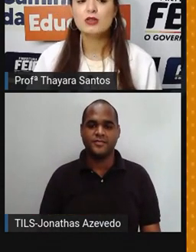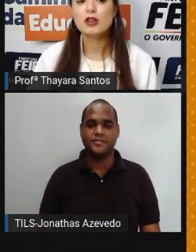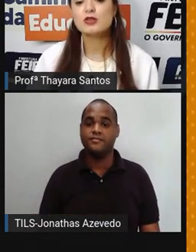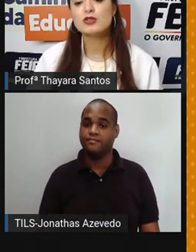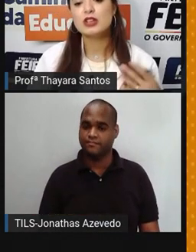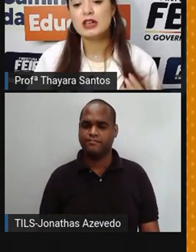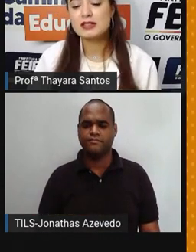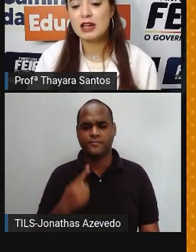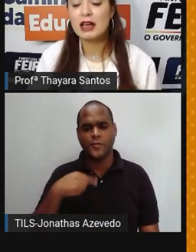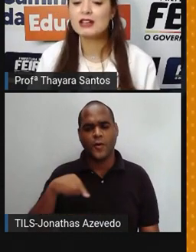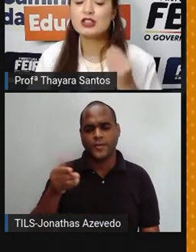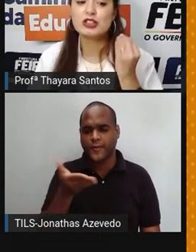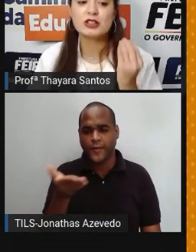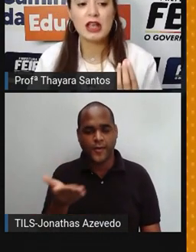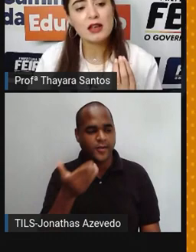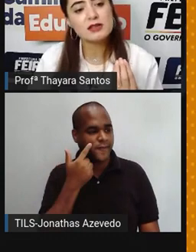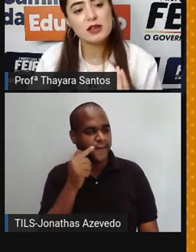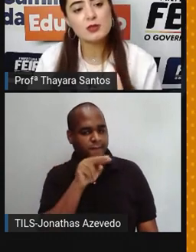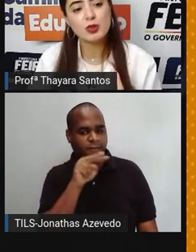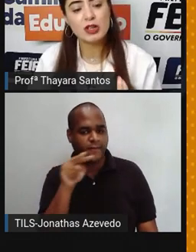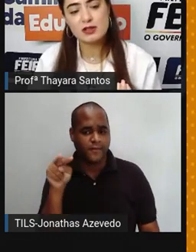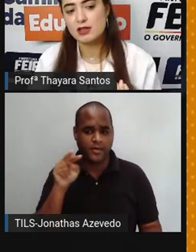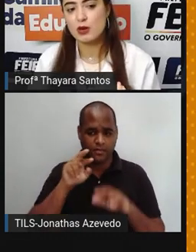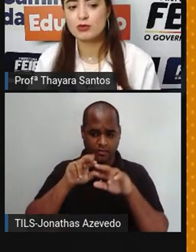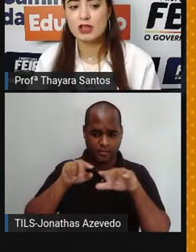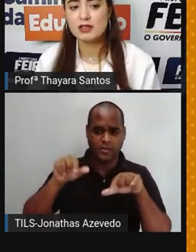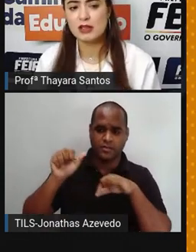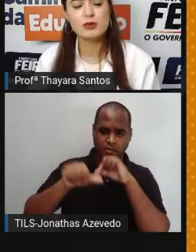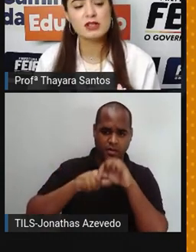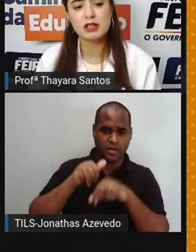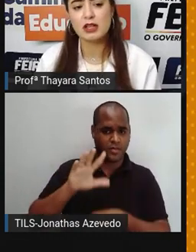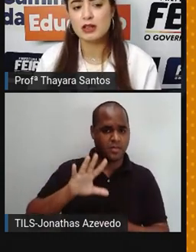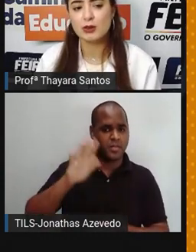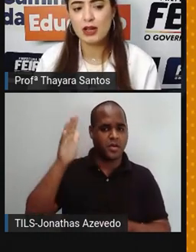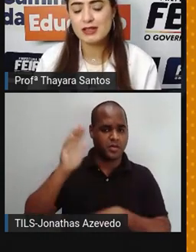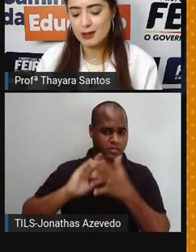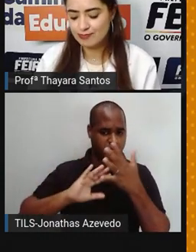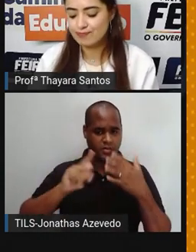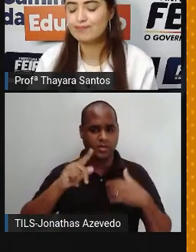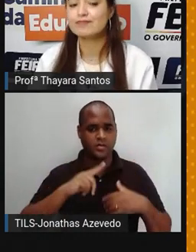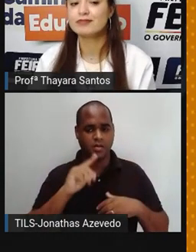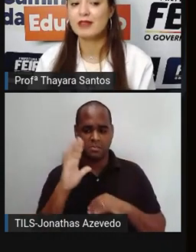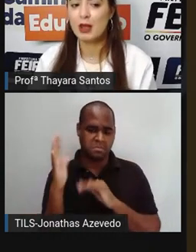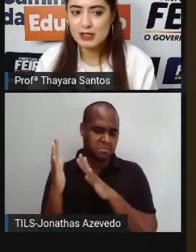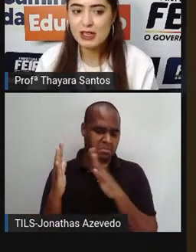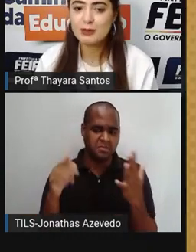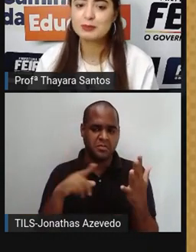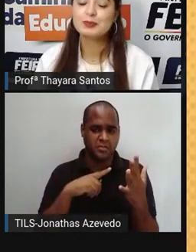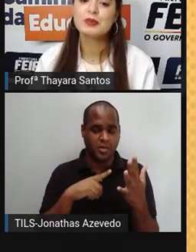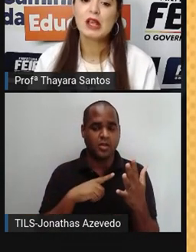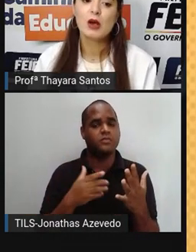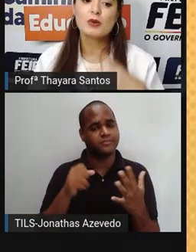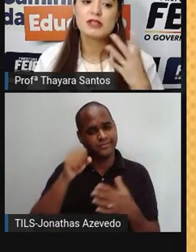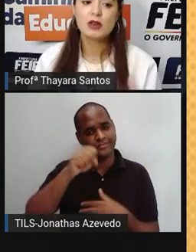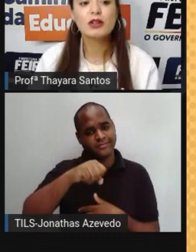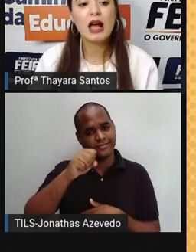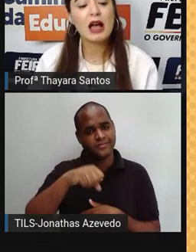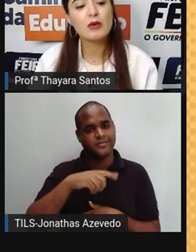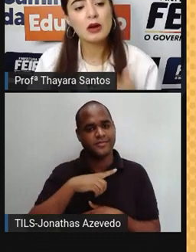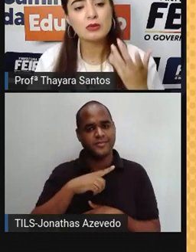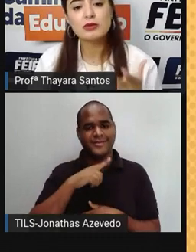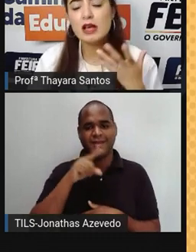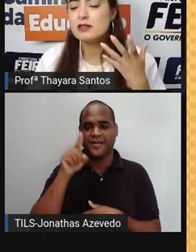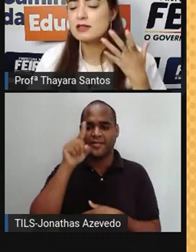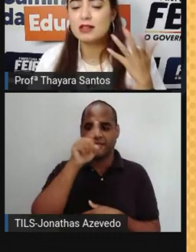E aí no nosso dia será que a gente tem essas mudanças acontecendo assim na natureza temos sim o